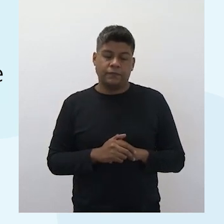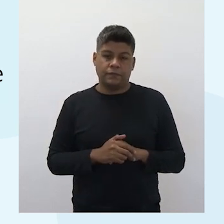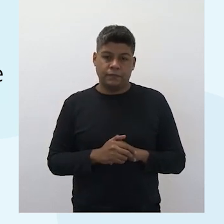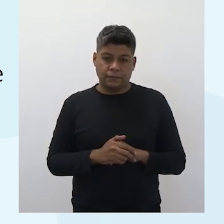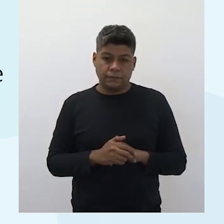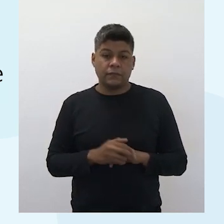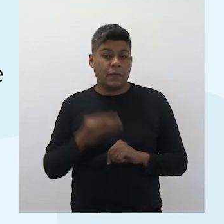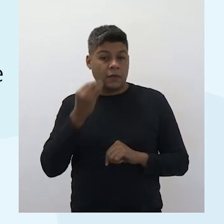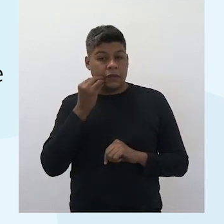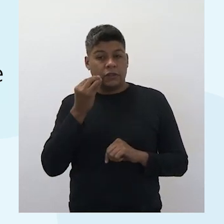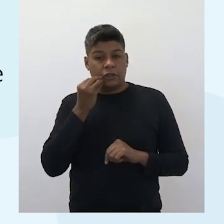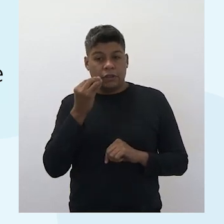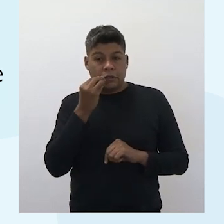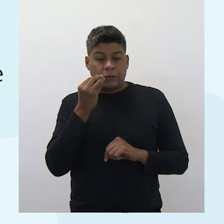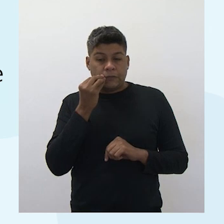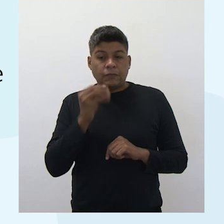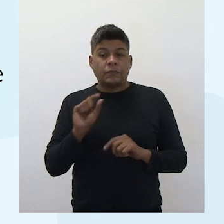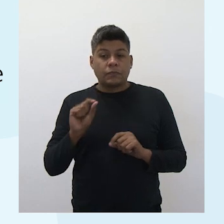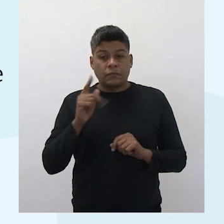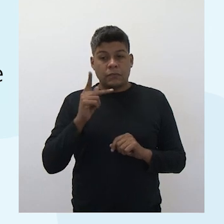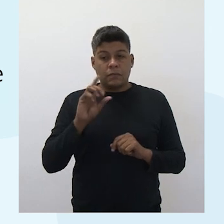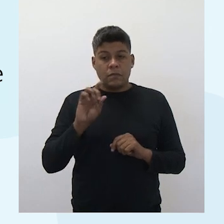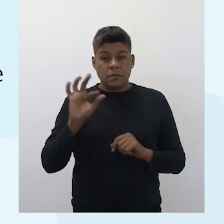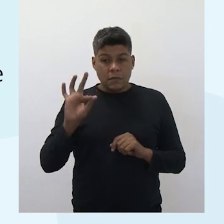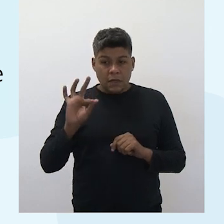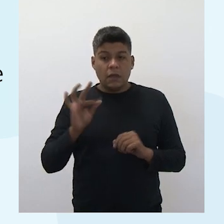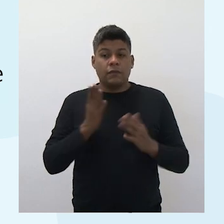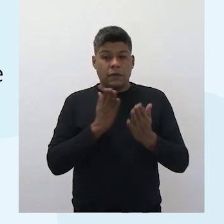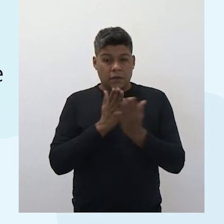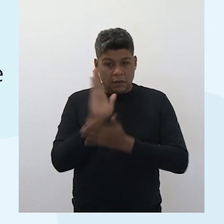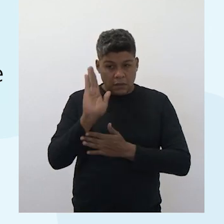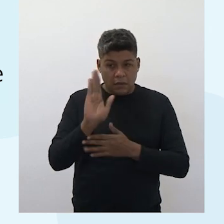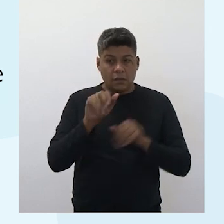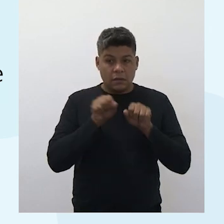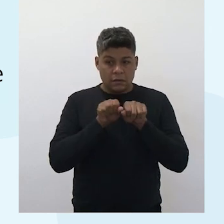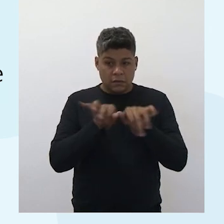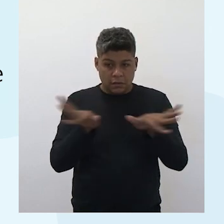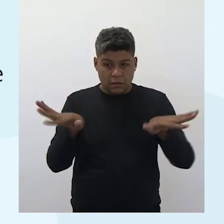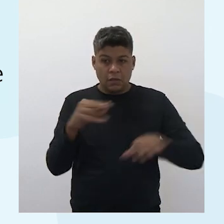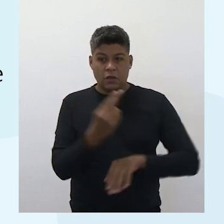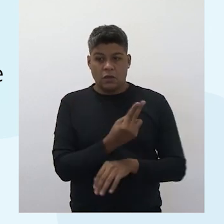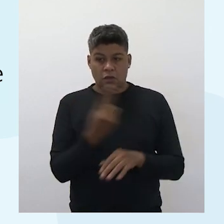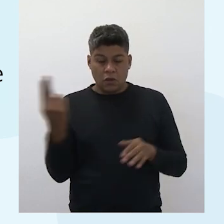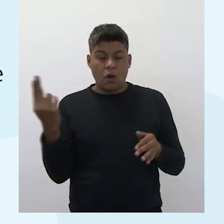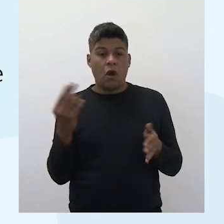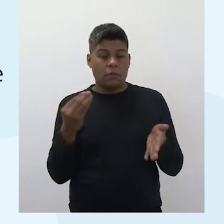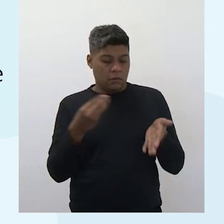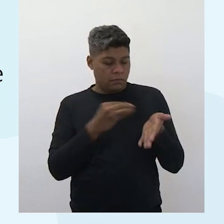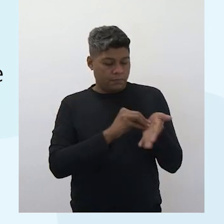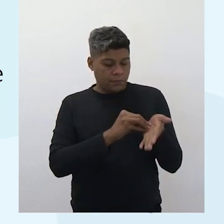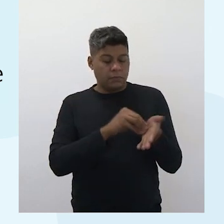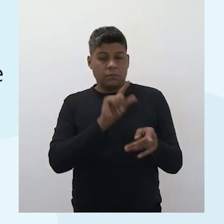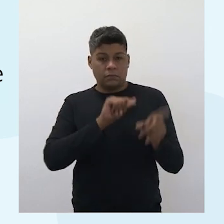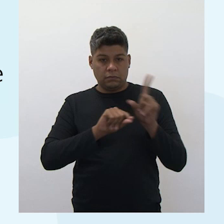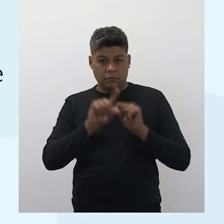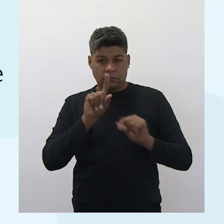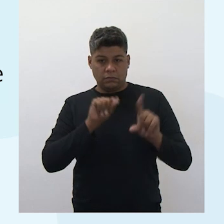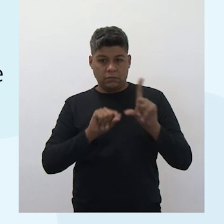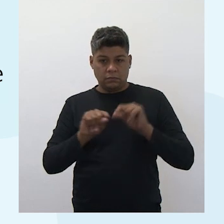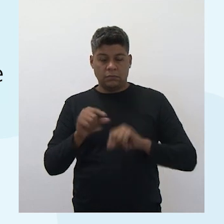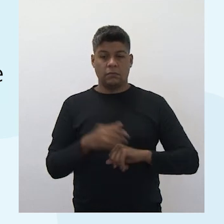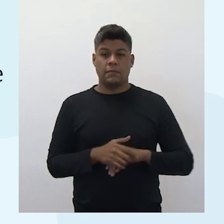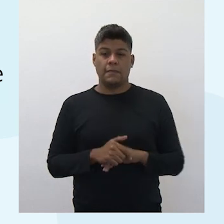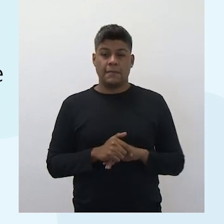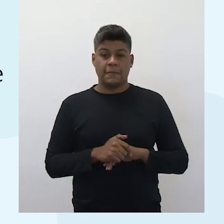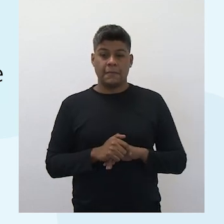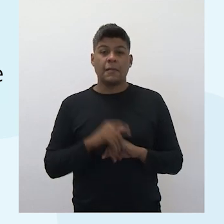do teste. O arquivo em PDF do termo de autorização de publicação de nome na lista de classificados.